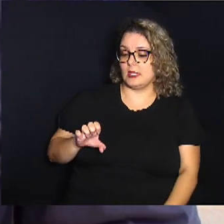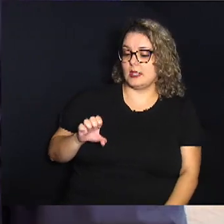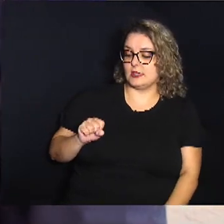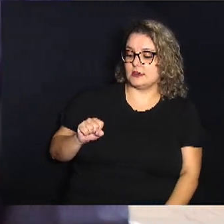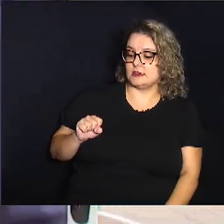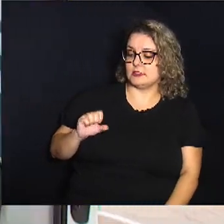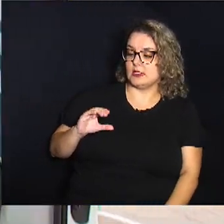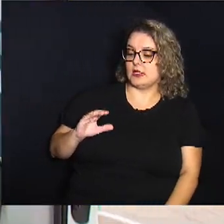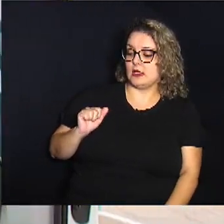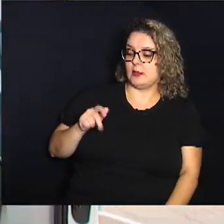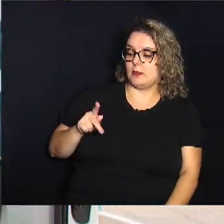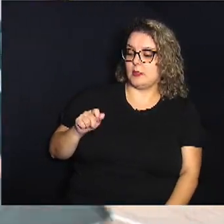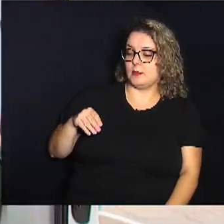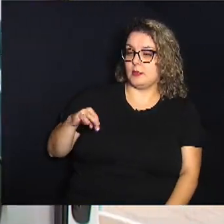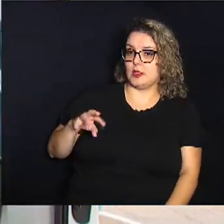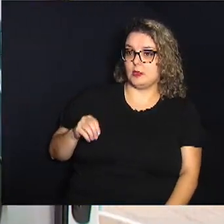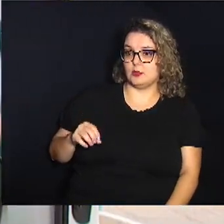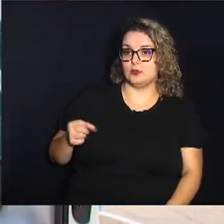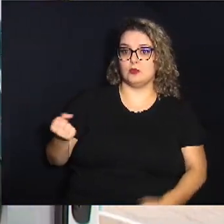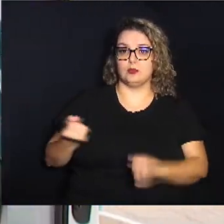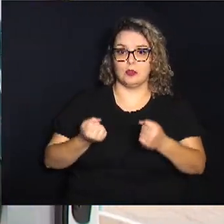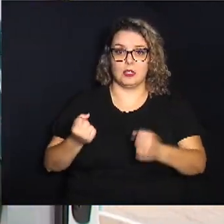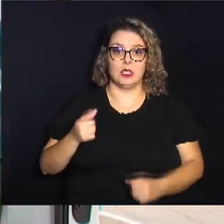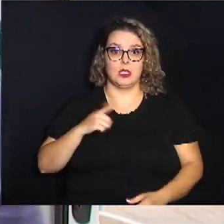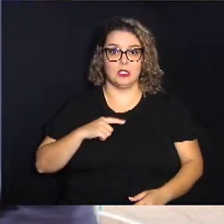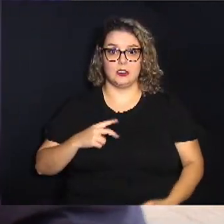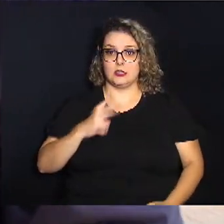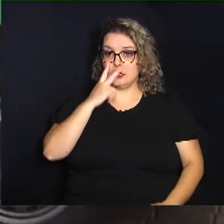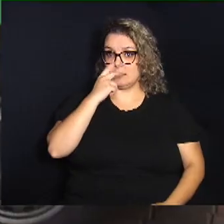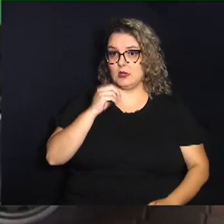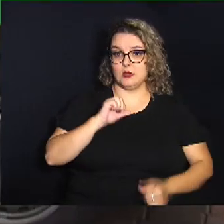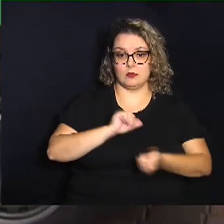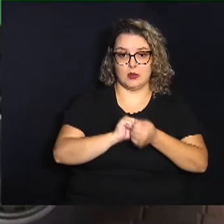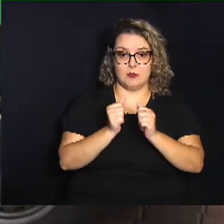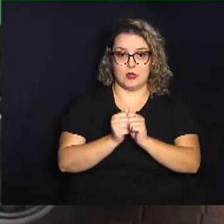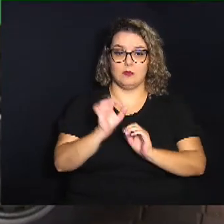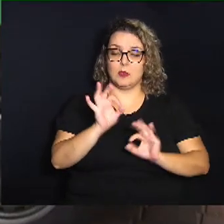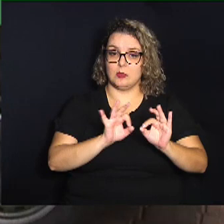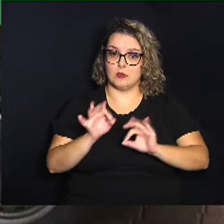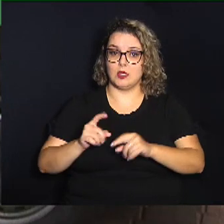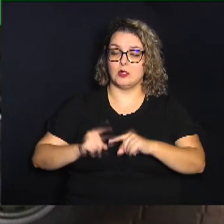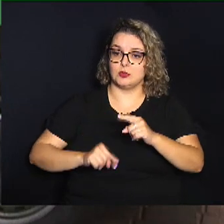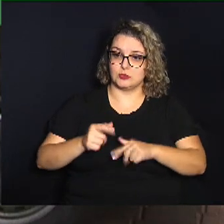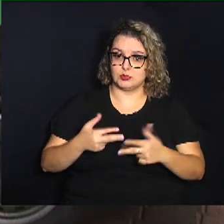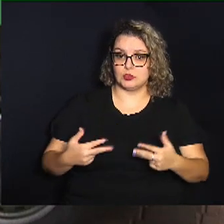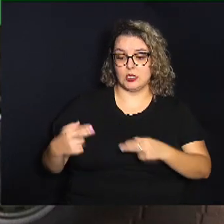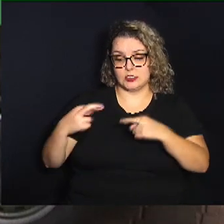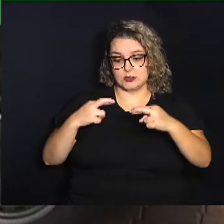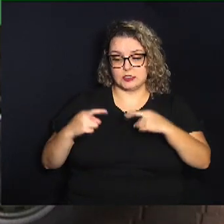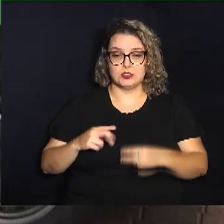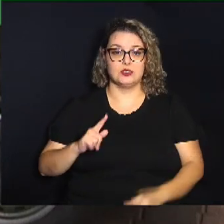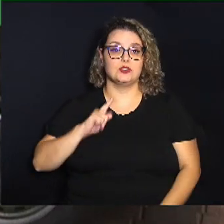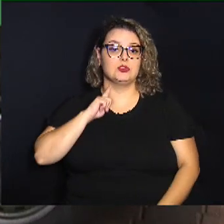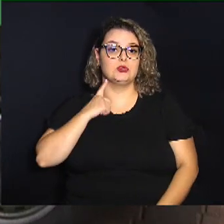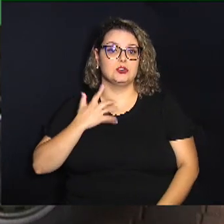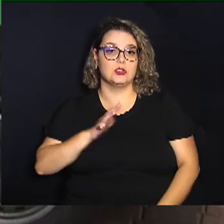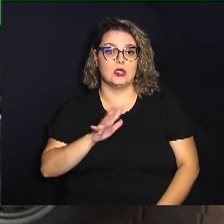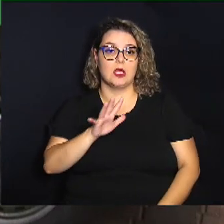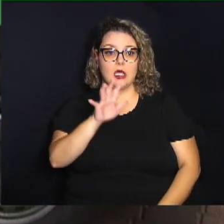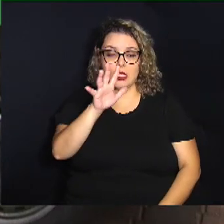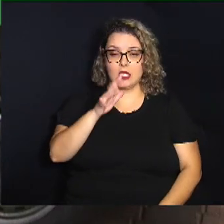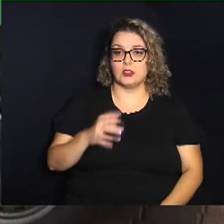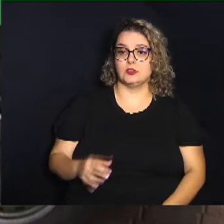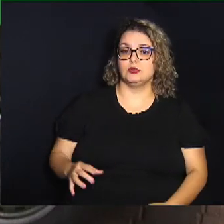Então nós temos aqui a van que é toda equipada com equipamento de análise de gases né onde a gente